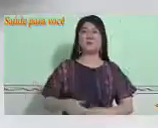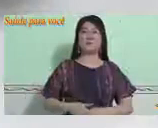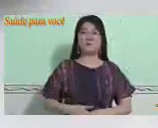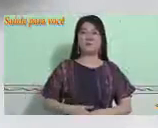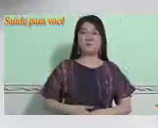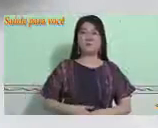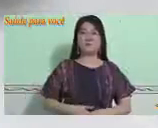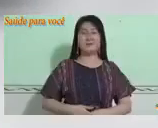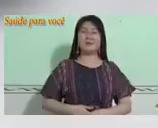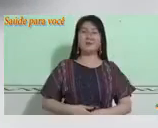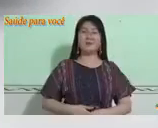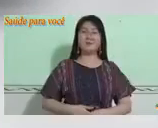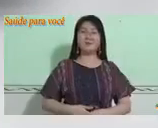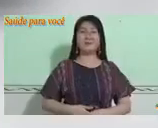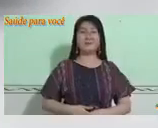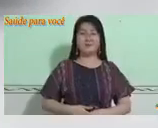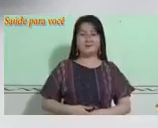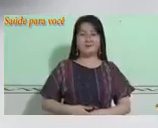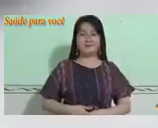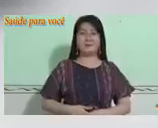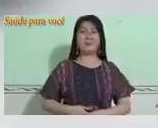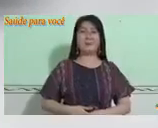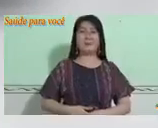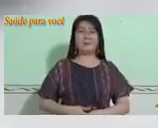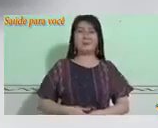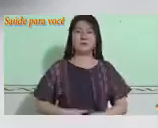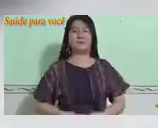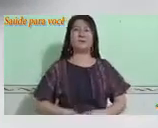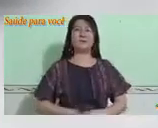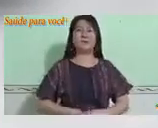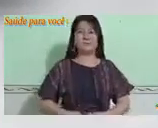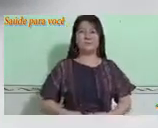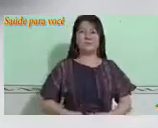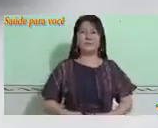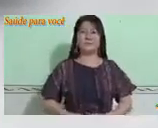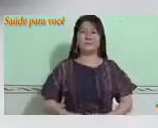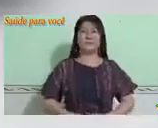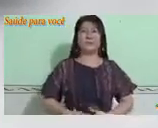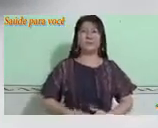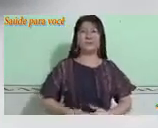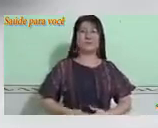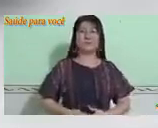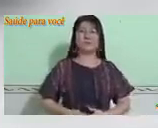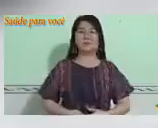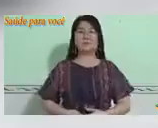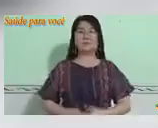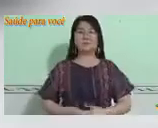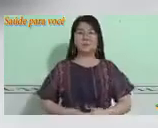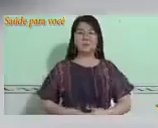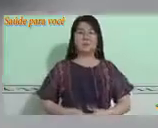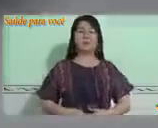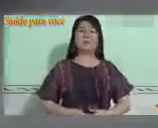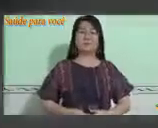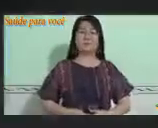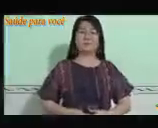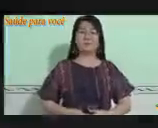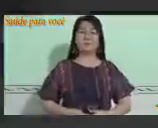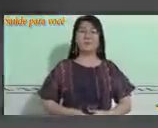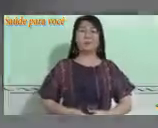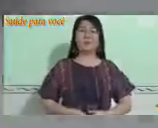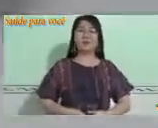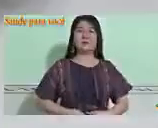Deve-se proteger a pedrinha de gelo como um pano e aplicar no local do hematoma, vírgula, através de movimentos circulares, vírgula,